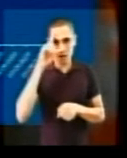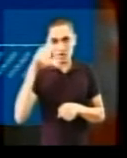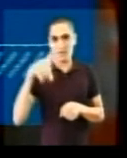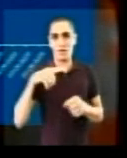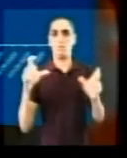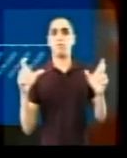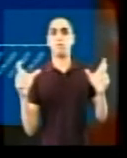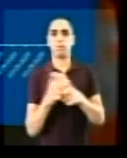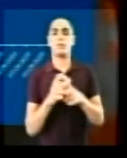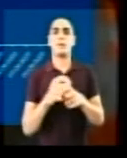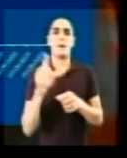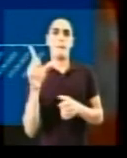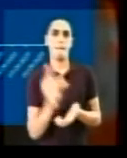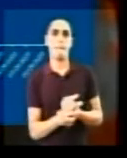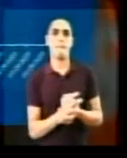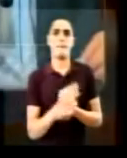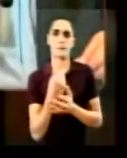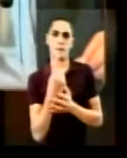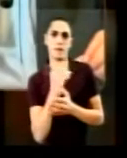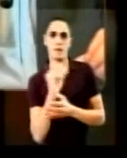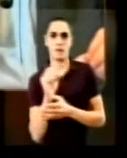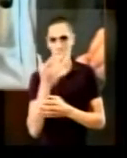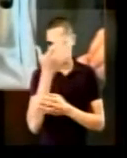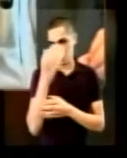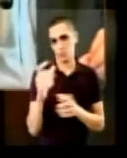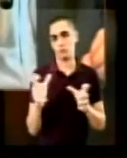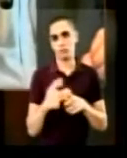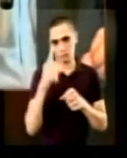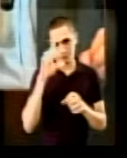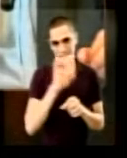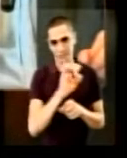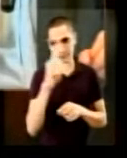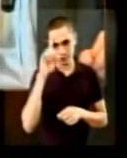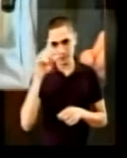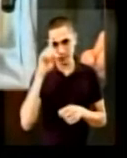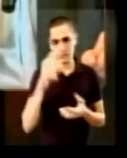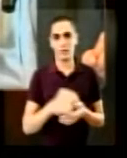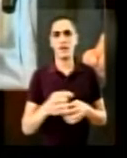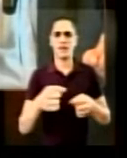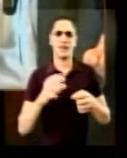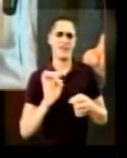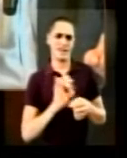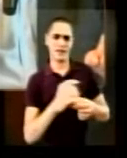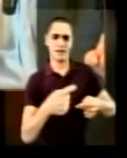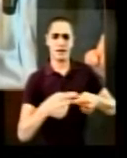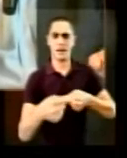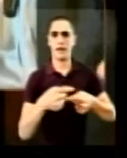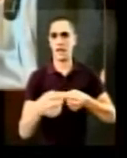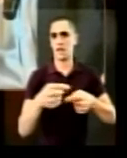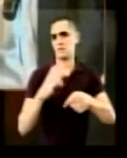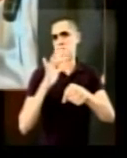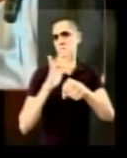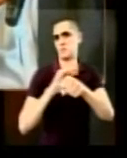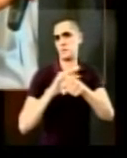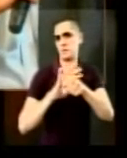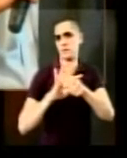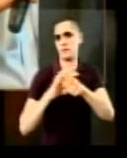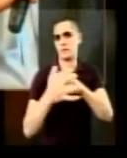Por semana epidemiológica, eu queria colocar que a queda está em torno de 200 casos dia,